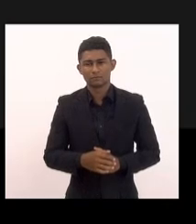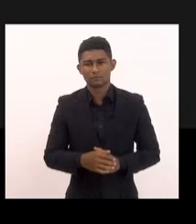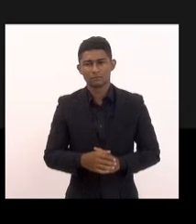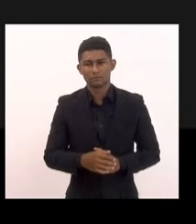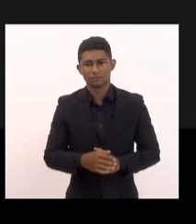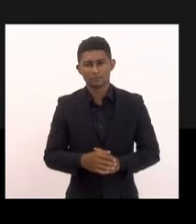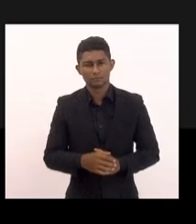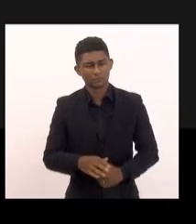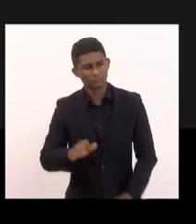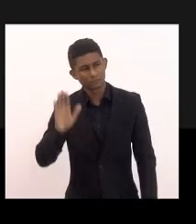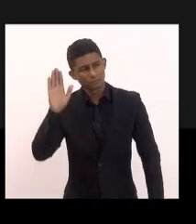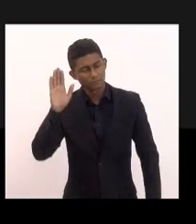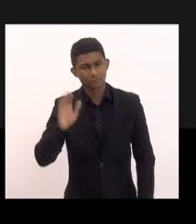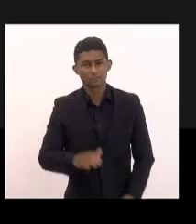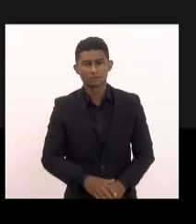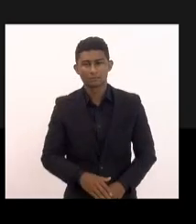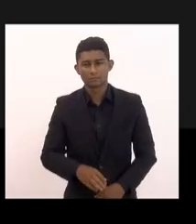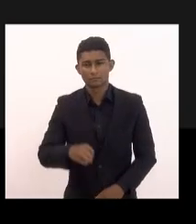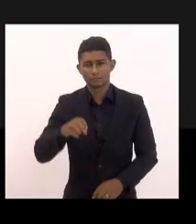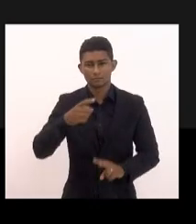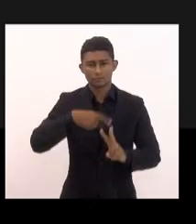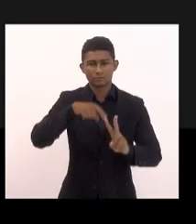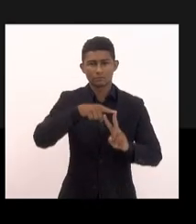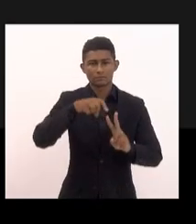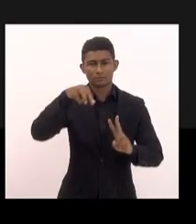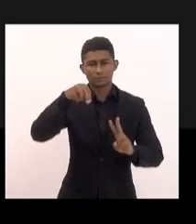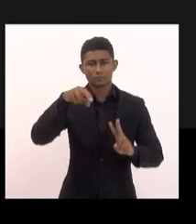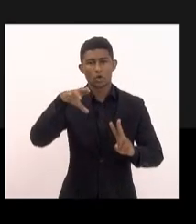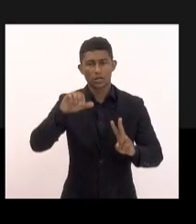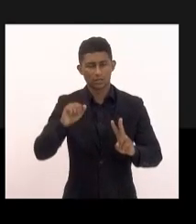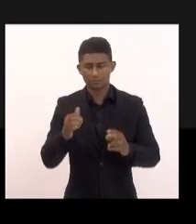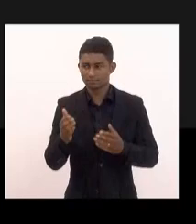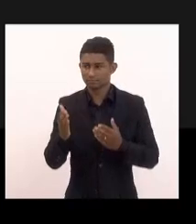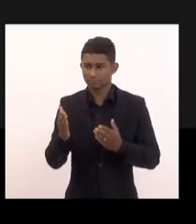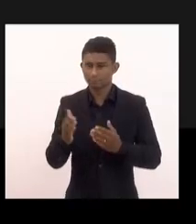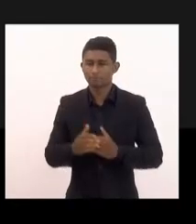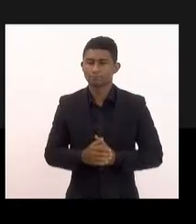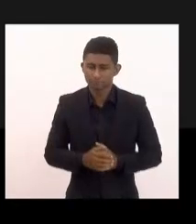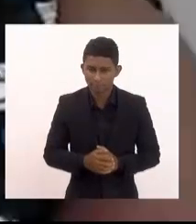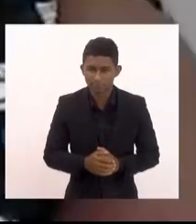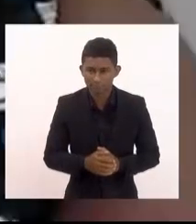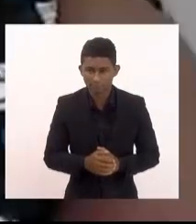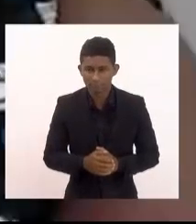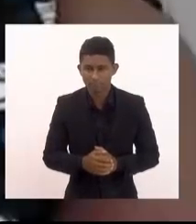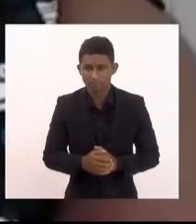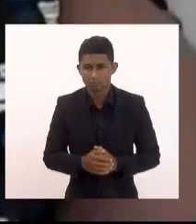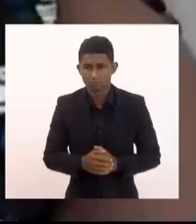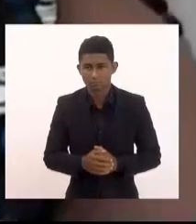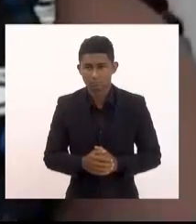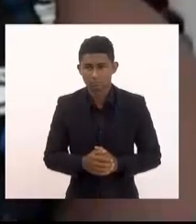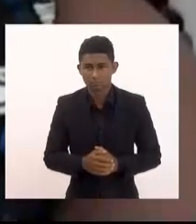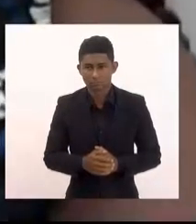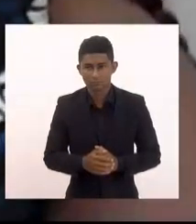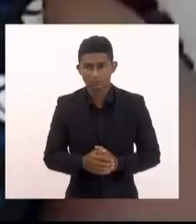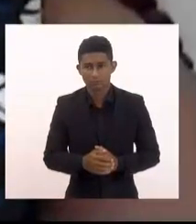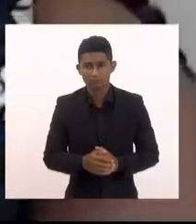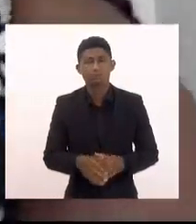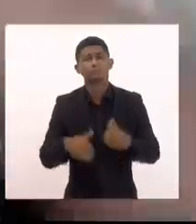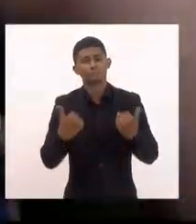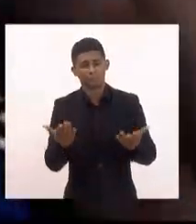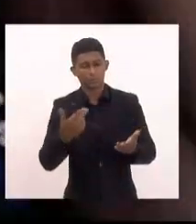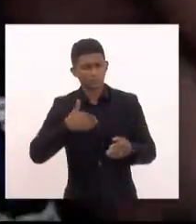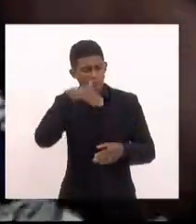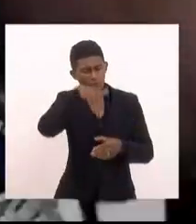Posso, presidente? Deputada Mônica, por favor. Tá. Ok. Obrigada, presidente. Então, a declaração de